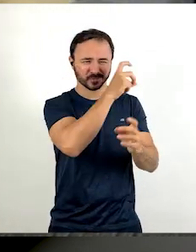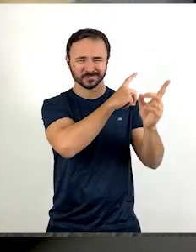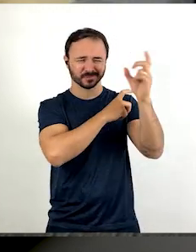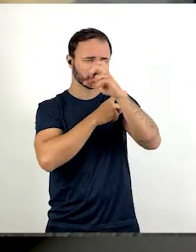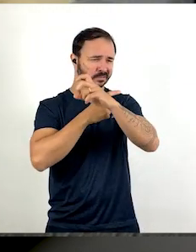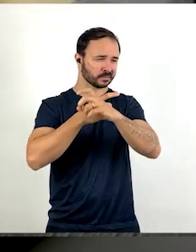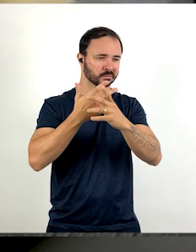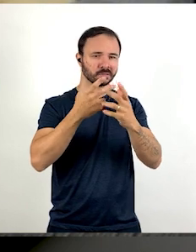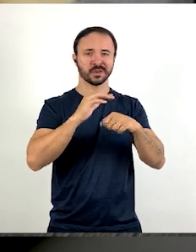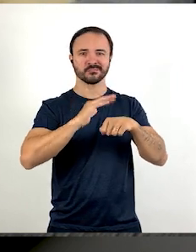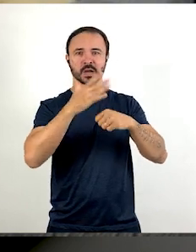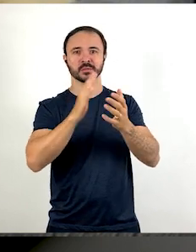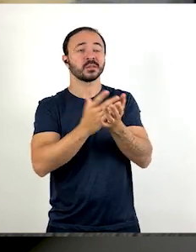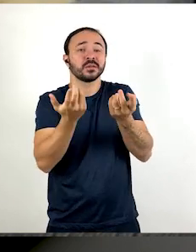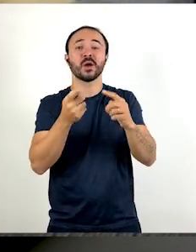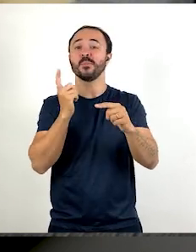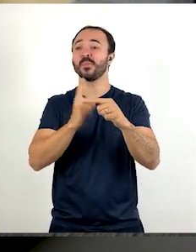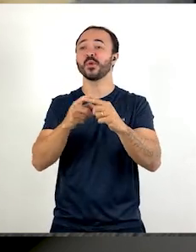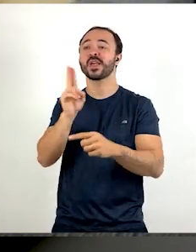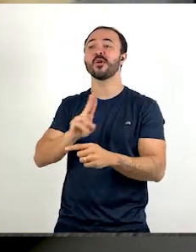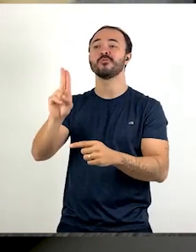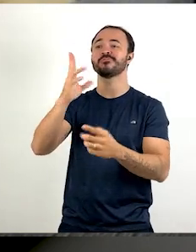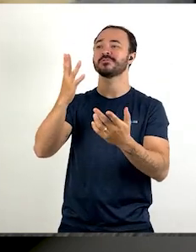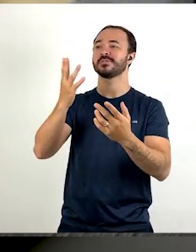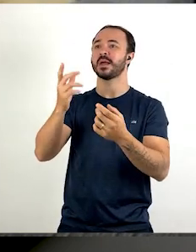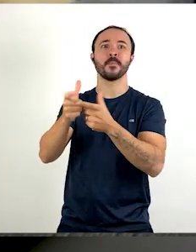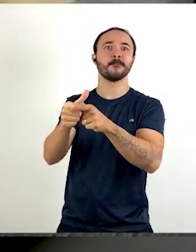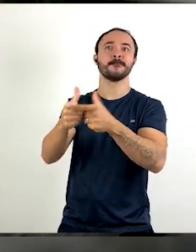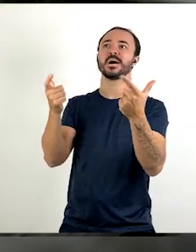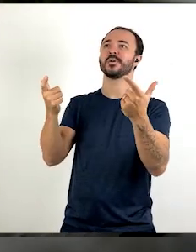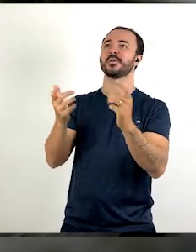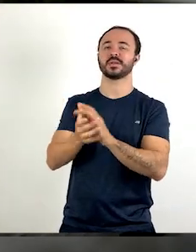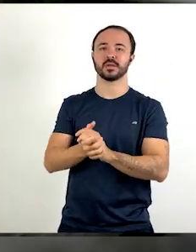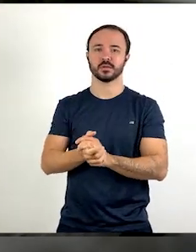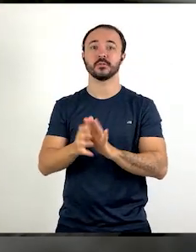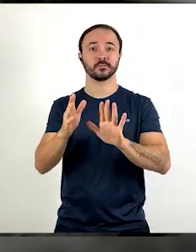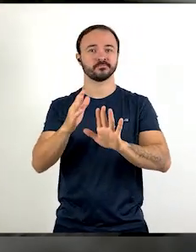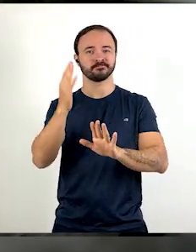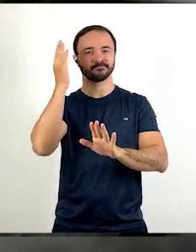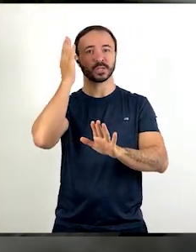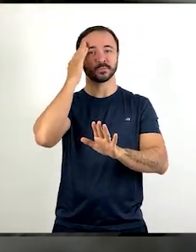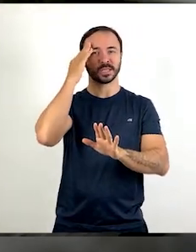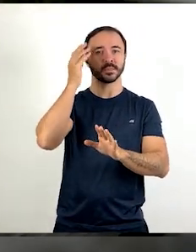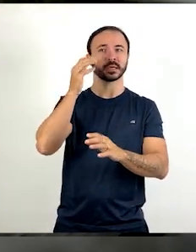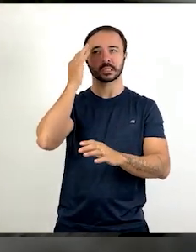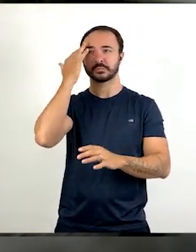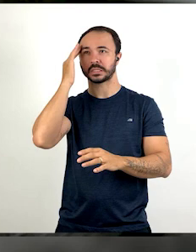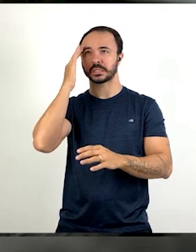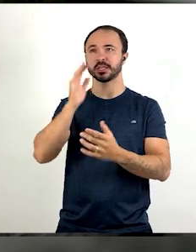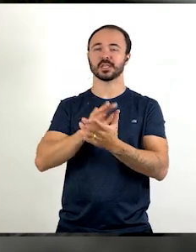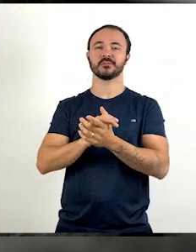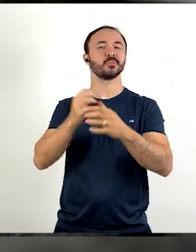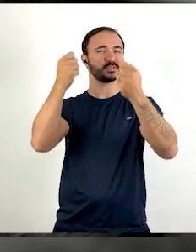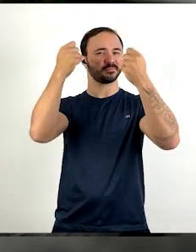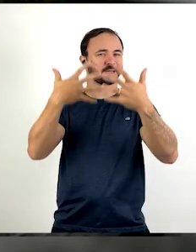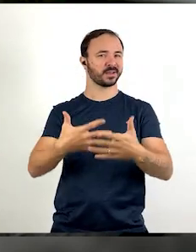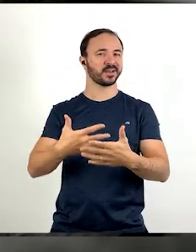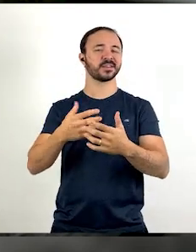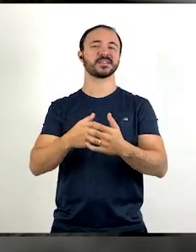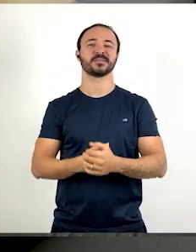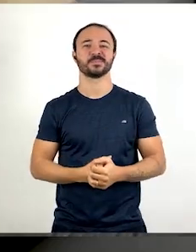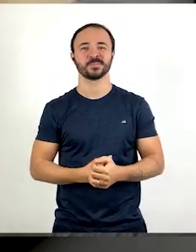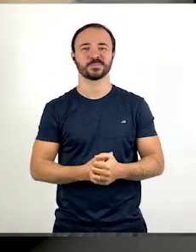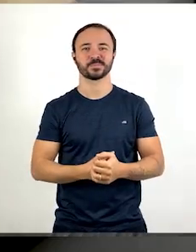Então, por que usamos ela para a maioria das coisas? Para entender, vamos falar um pouco da